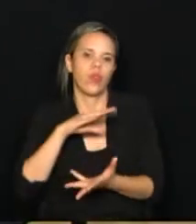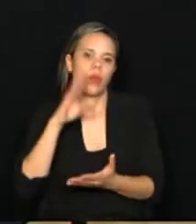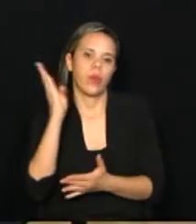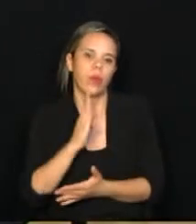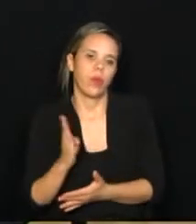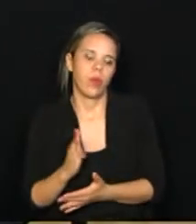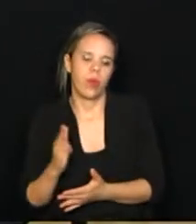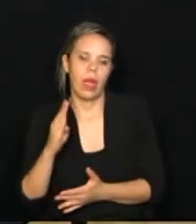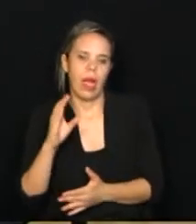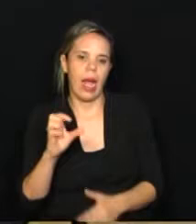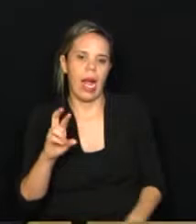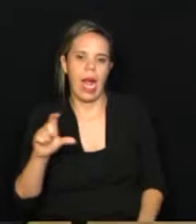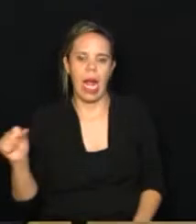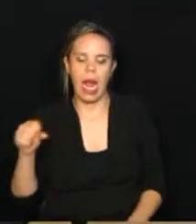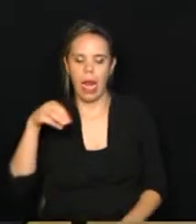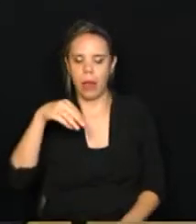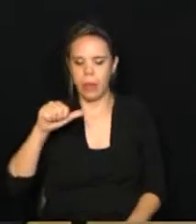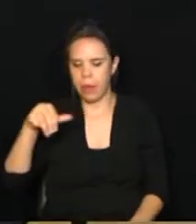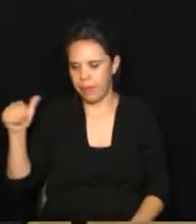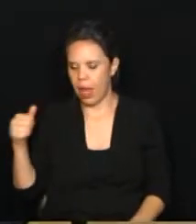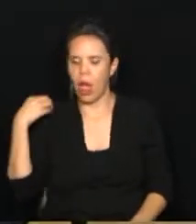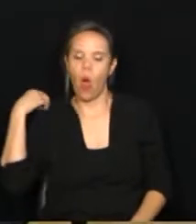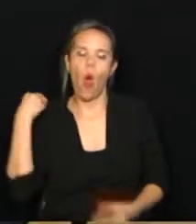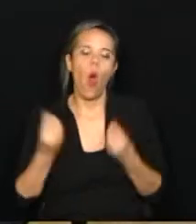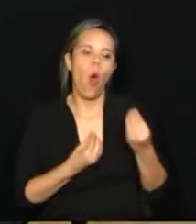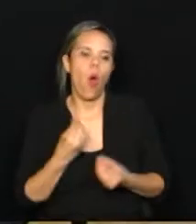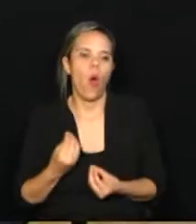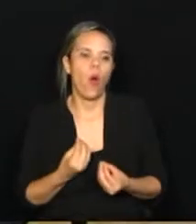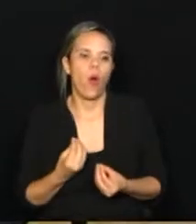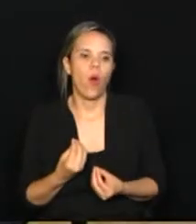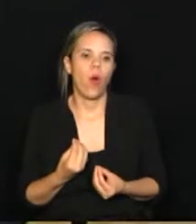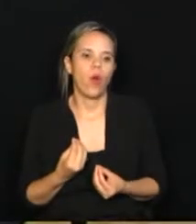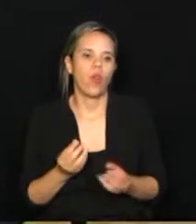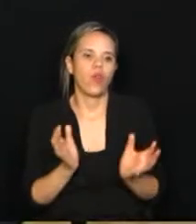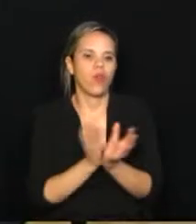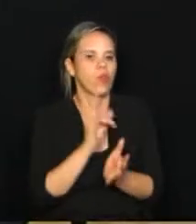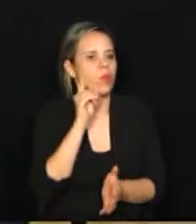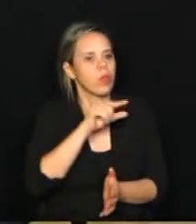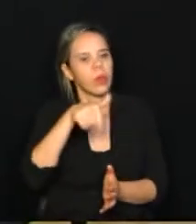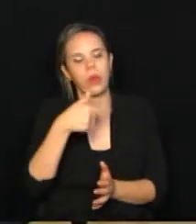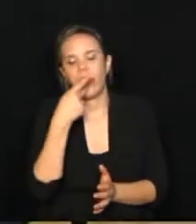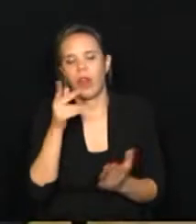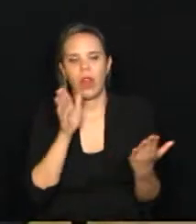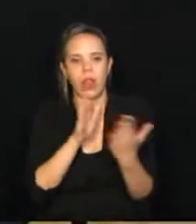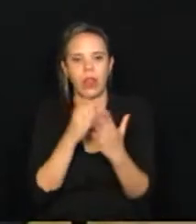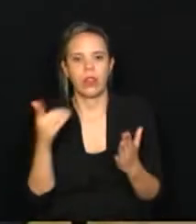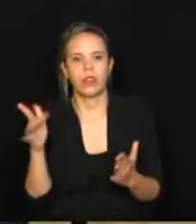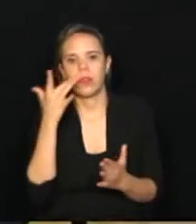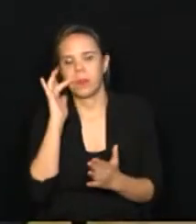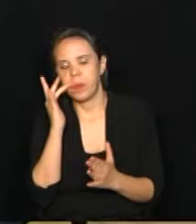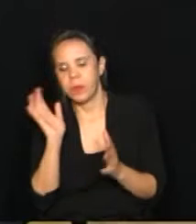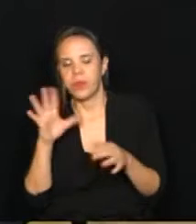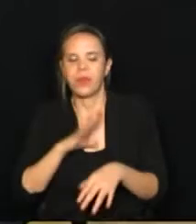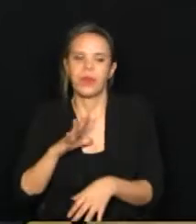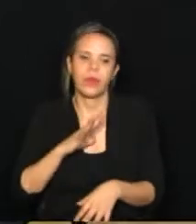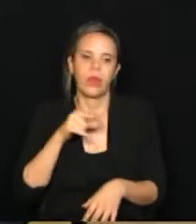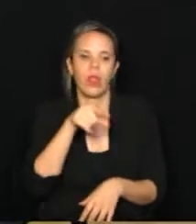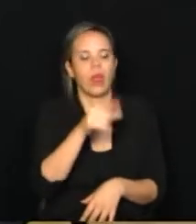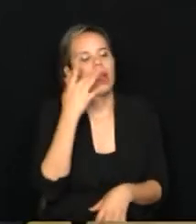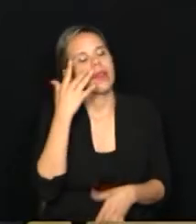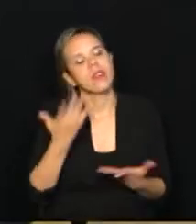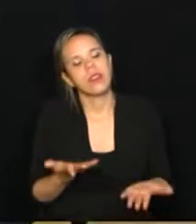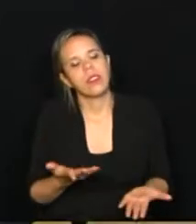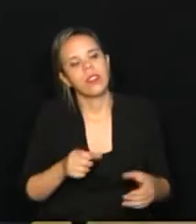Carla, já uma Mamá. Como é que foi jogar com a Americana? Depois você pode citar esses confrontos com Ourinhos, mas para você